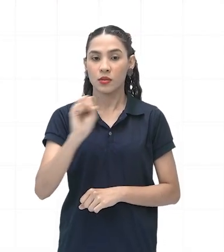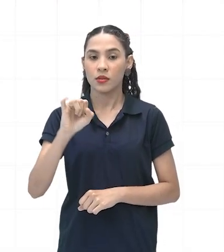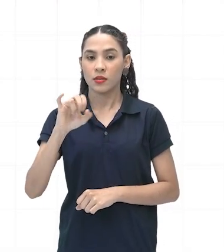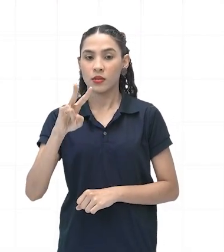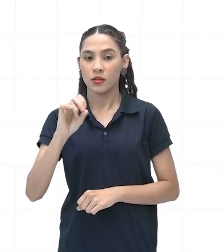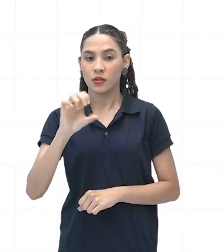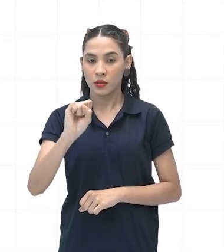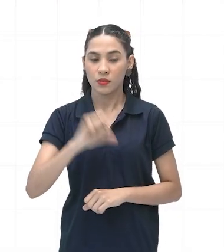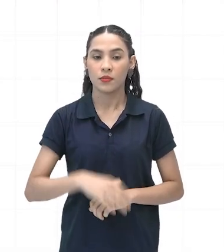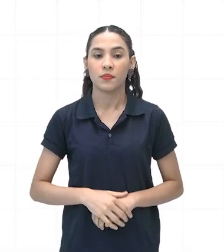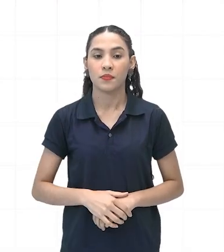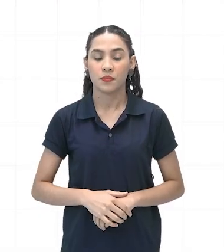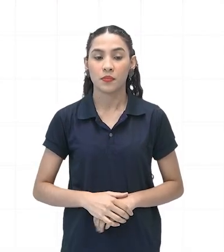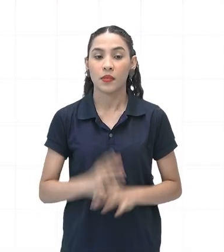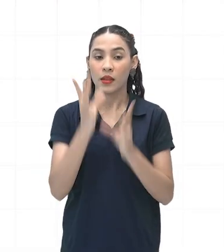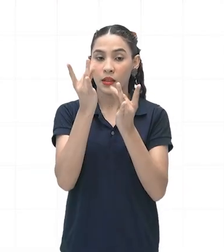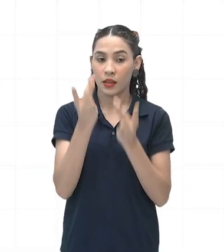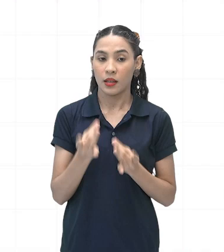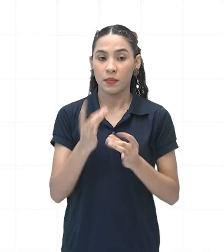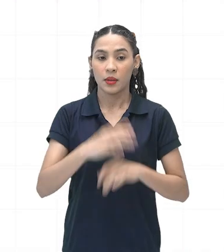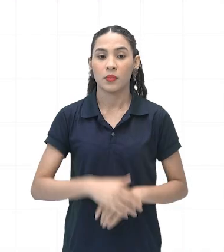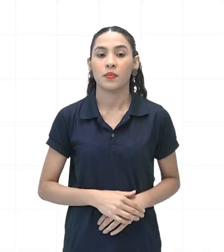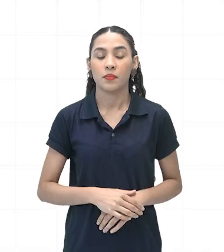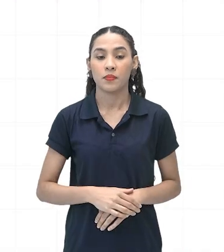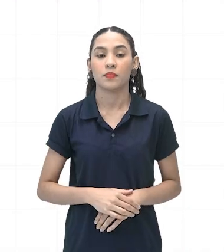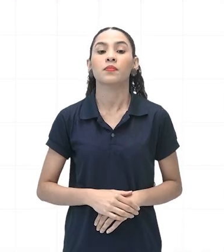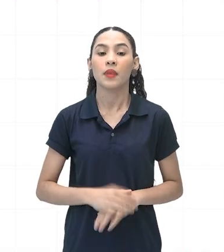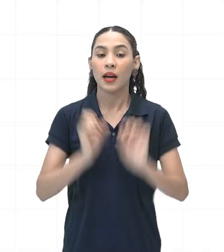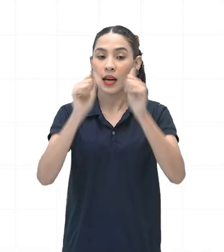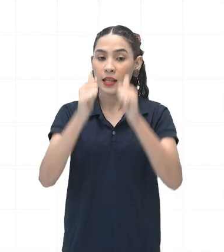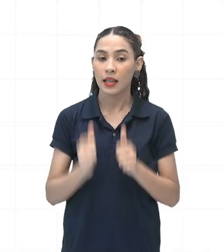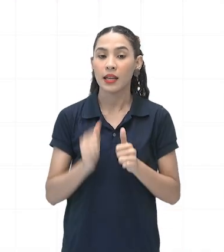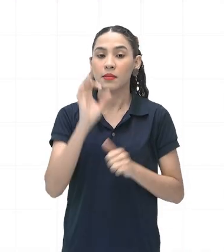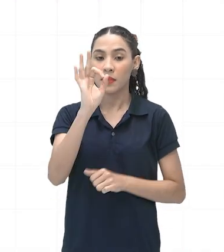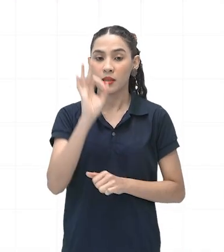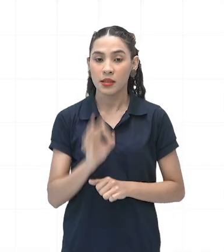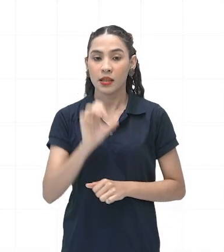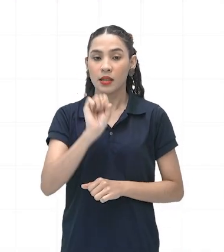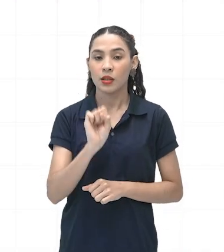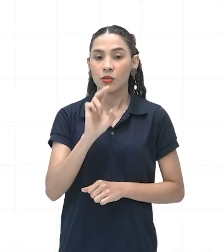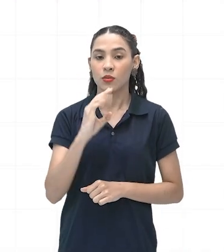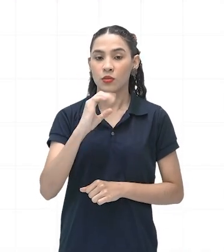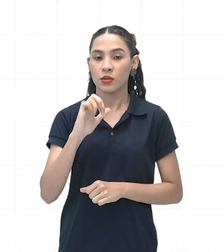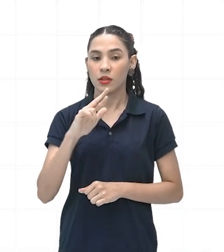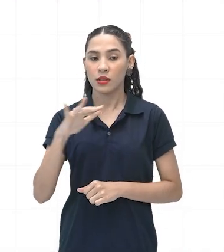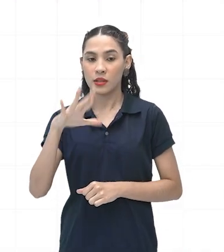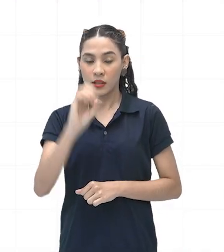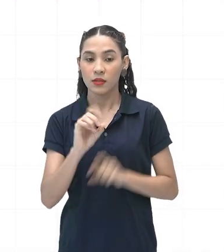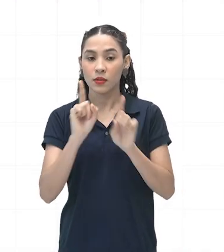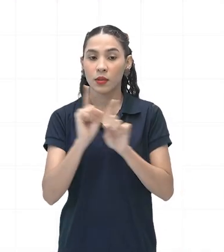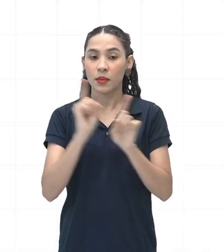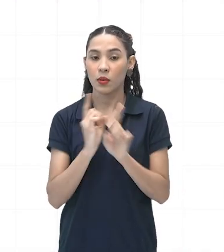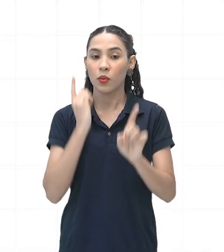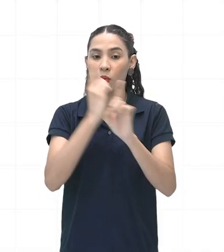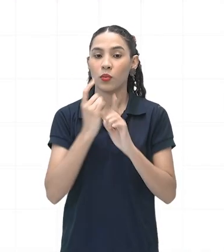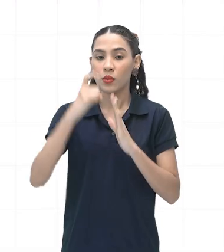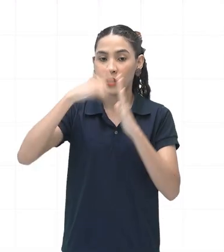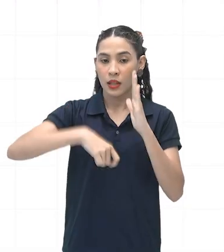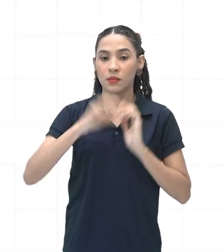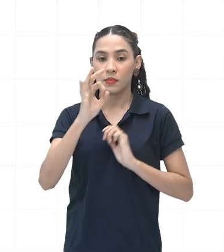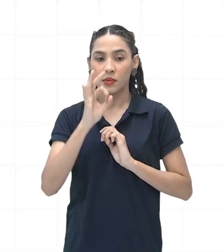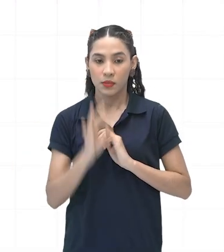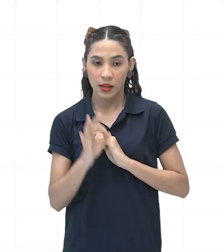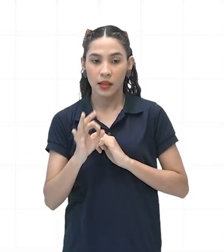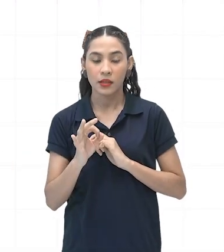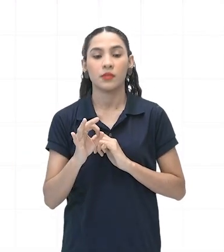percentuais sucessivos. E o detalhamento, problemas percentuais sucessivos e a determinação